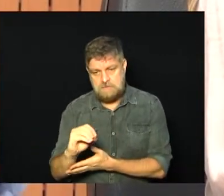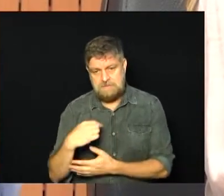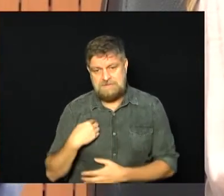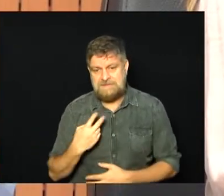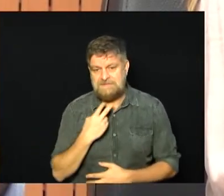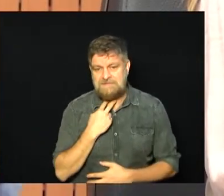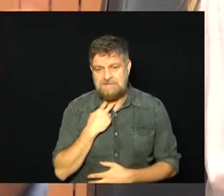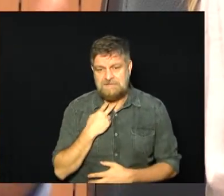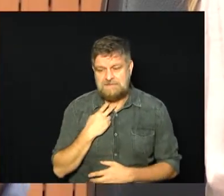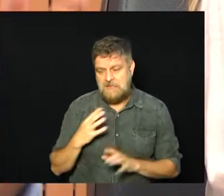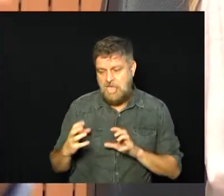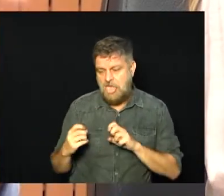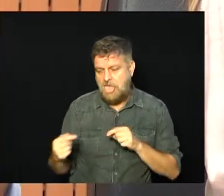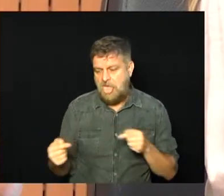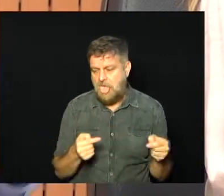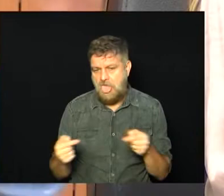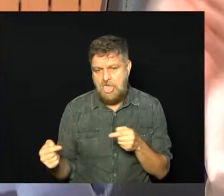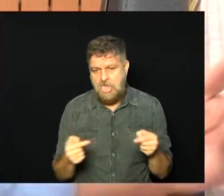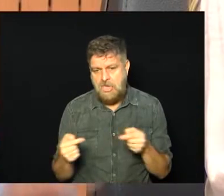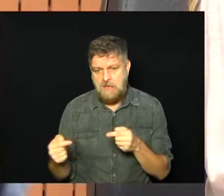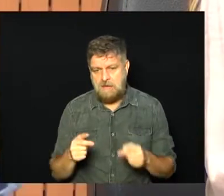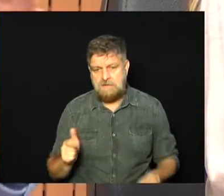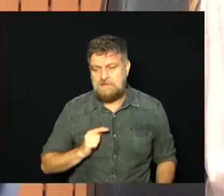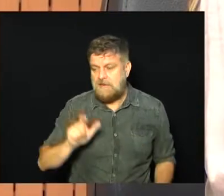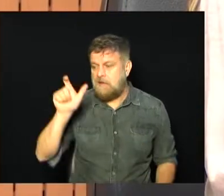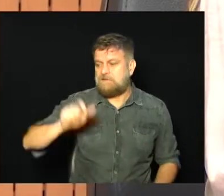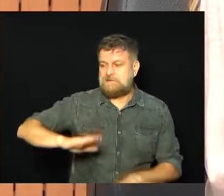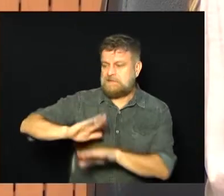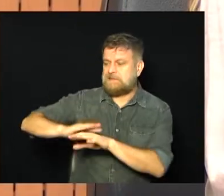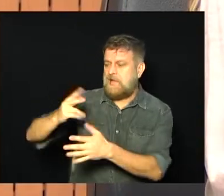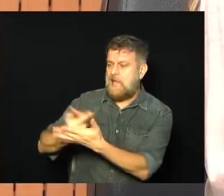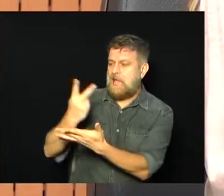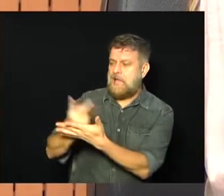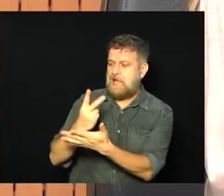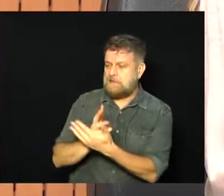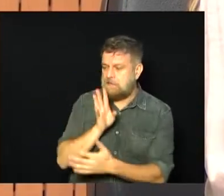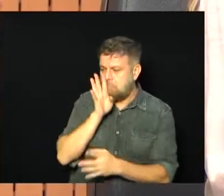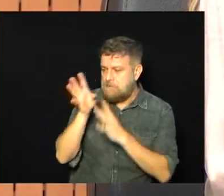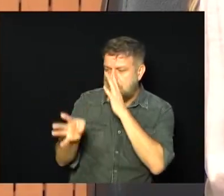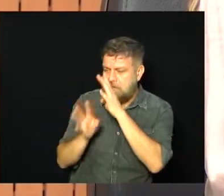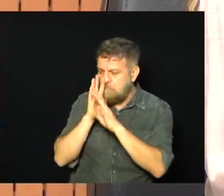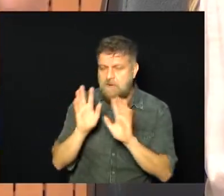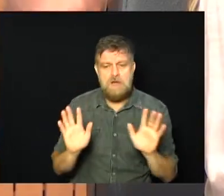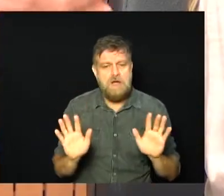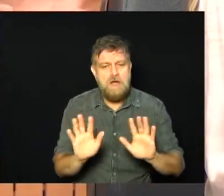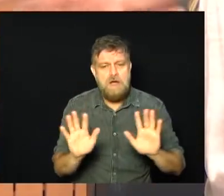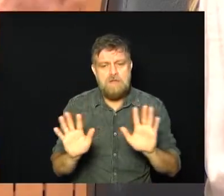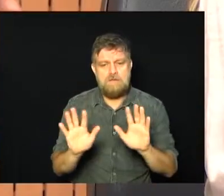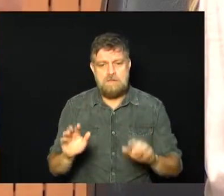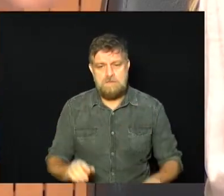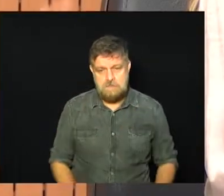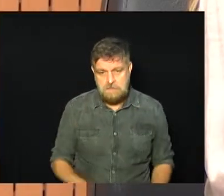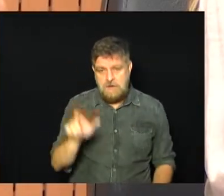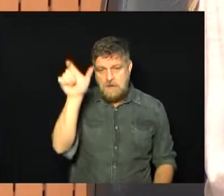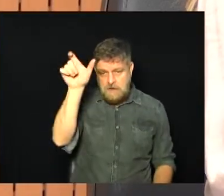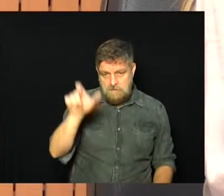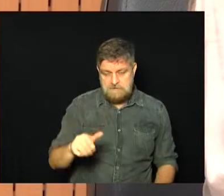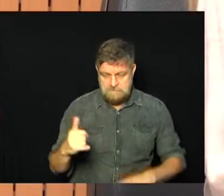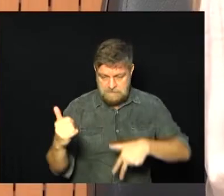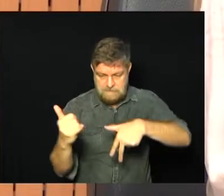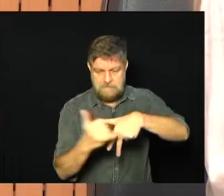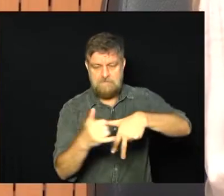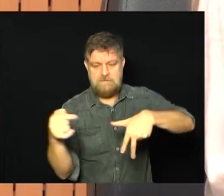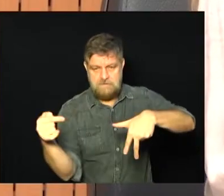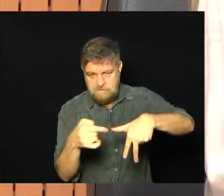gente ficar discutindo questão de quem fez, quem não fez, mas você também foi vítima de